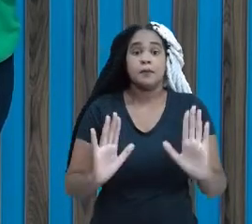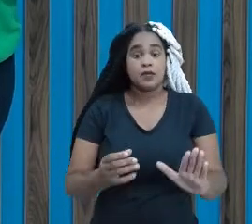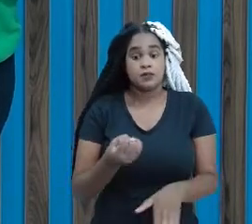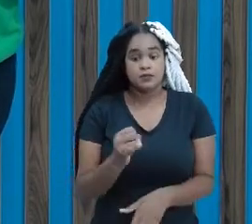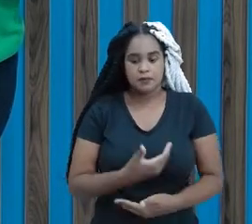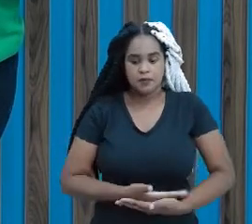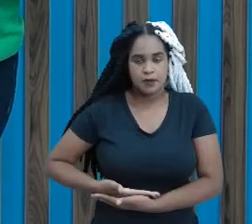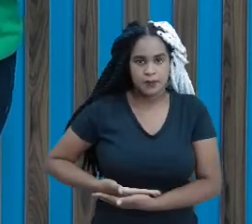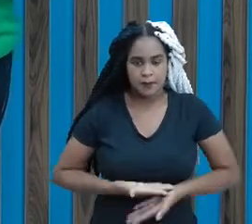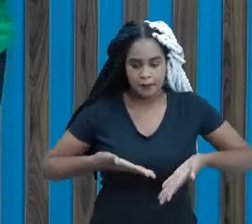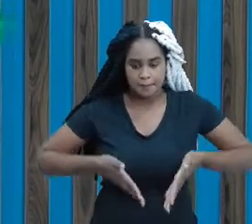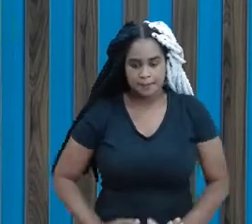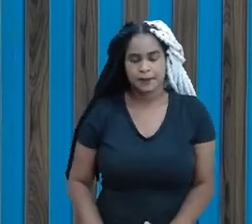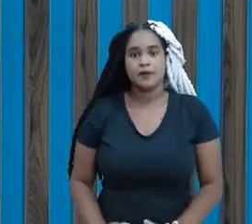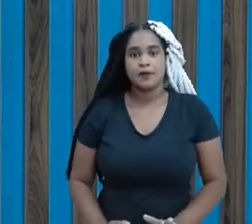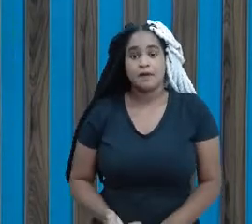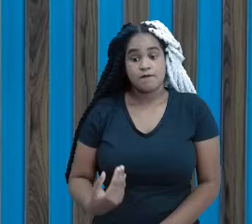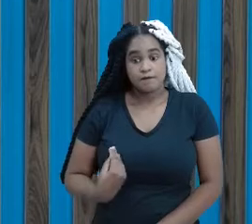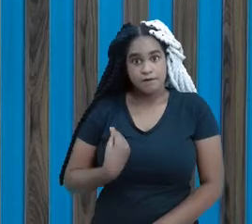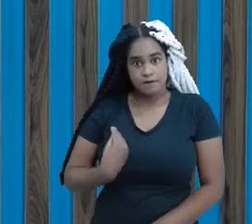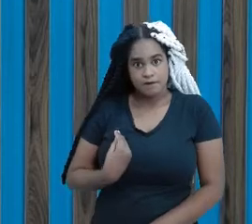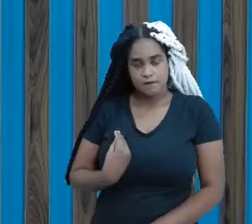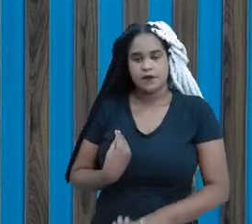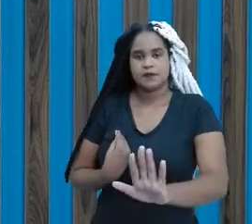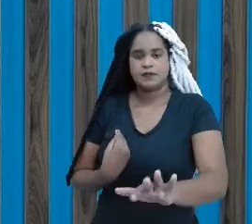vivos, 0,7%